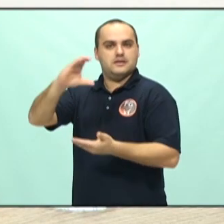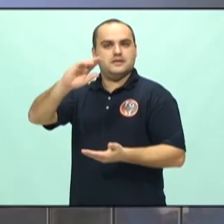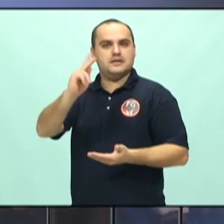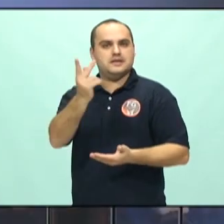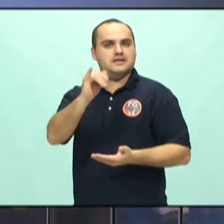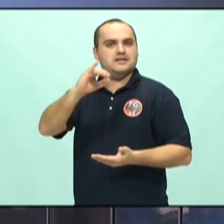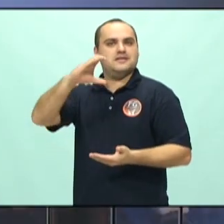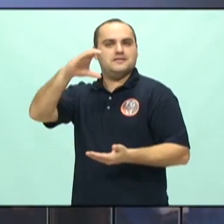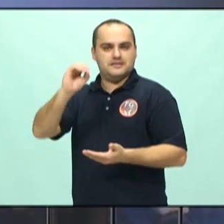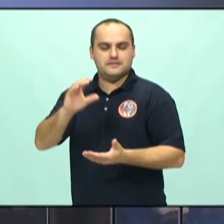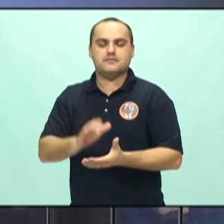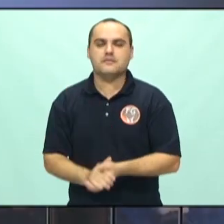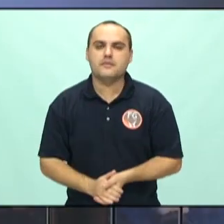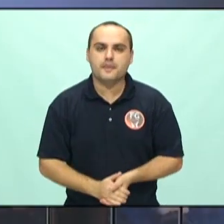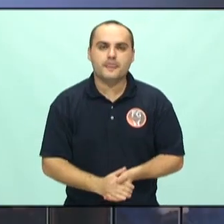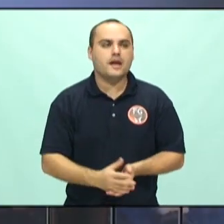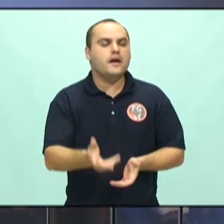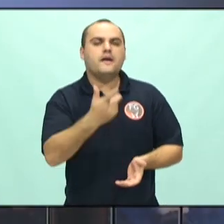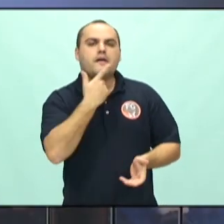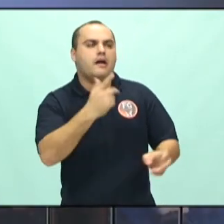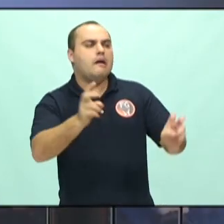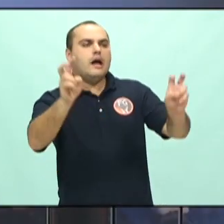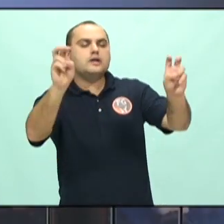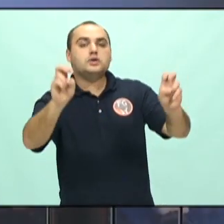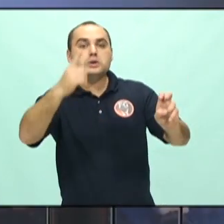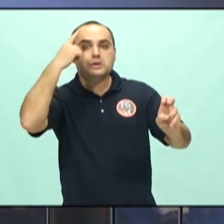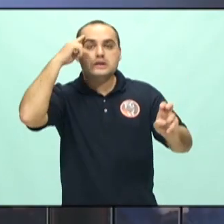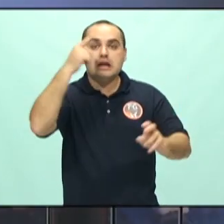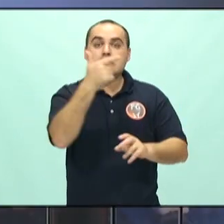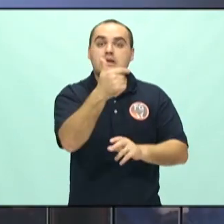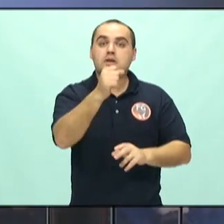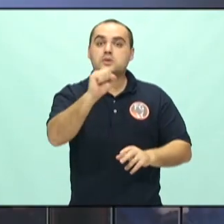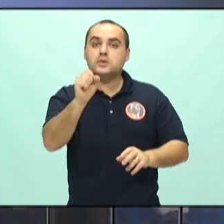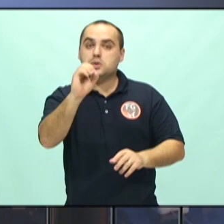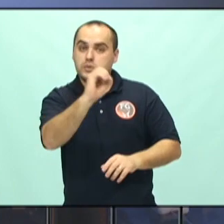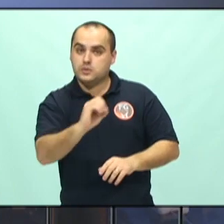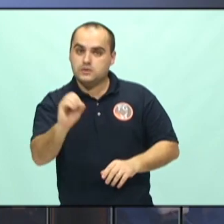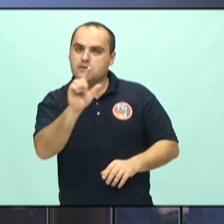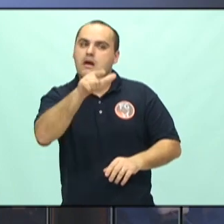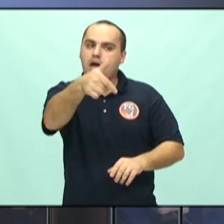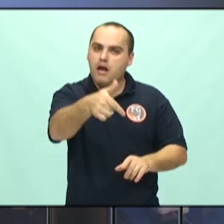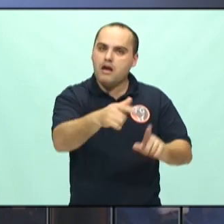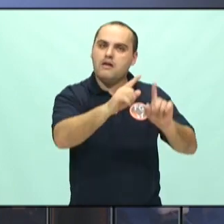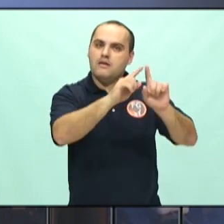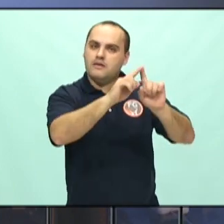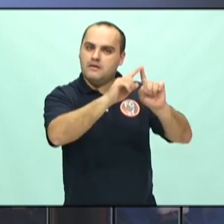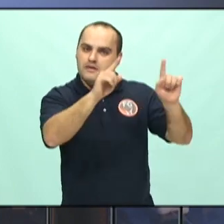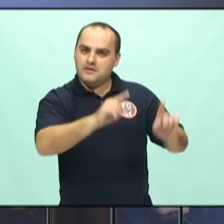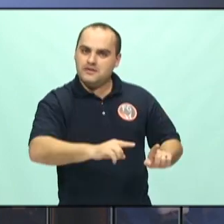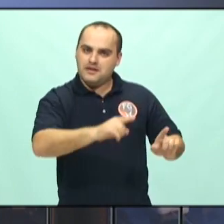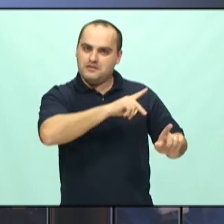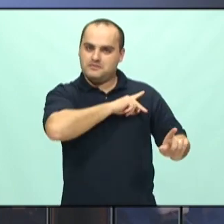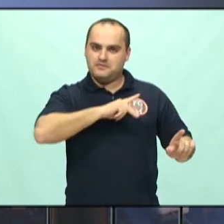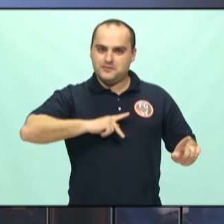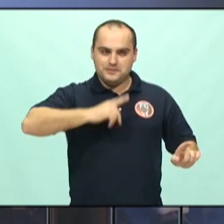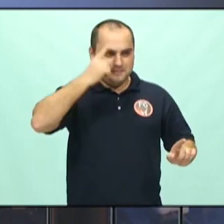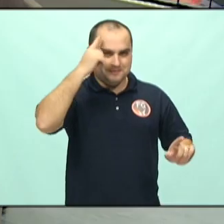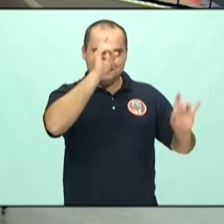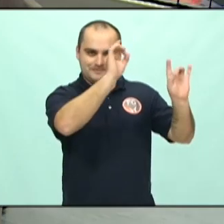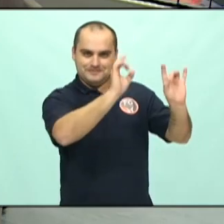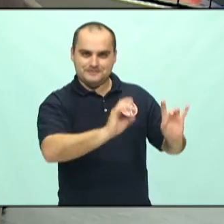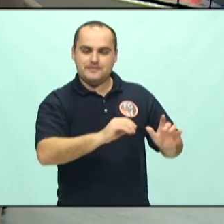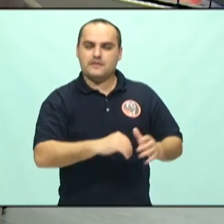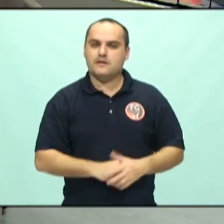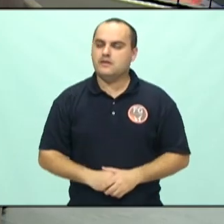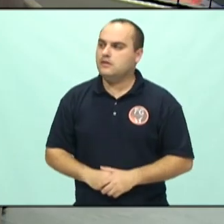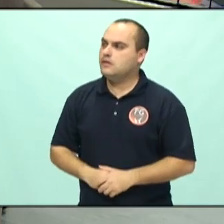Johansen. Estamos falando a respeito do dia 28 de outubro, Dia do Servidor Público. Bom, Francisco, pode contar